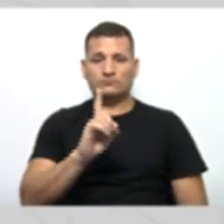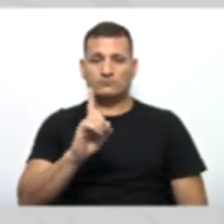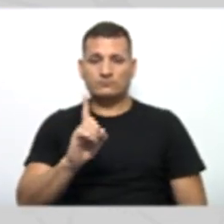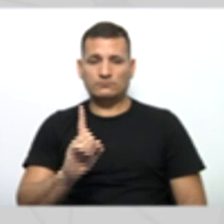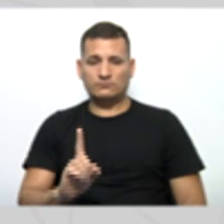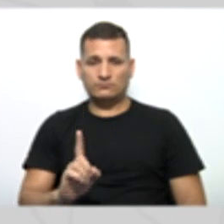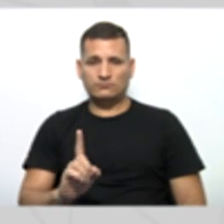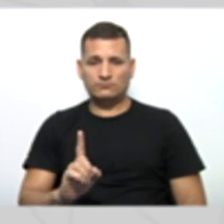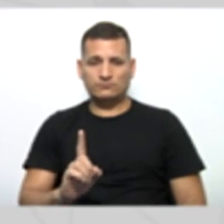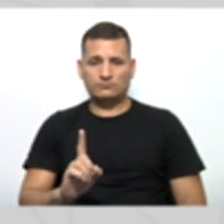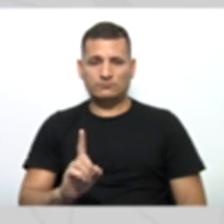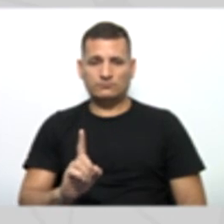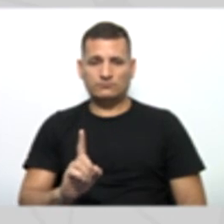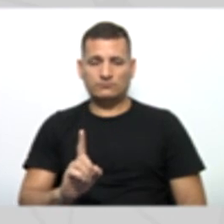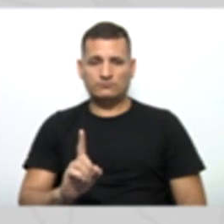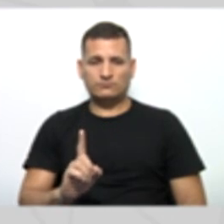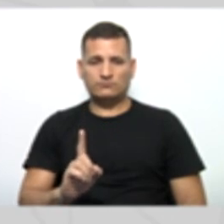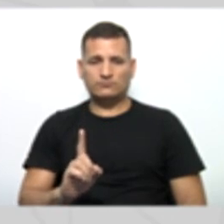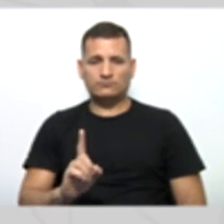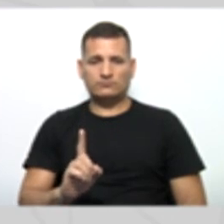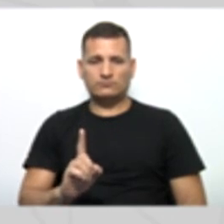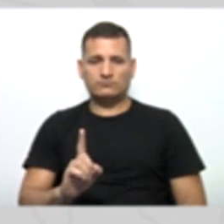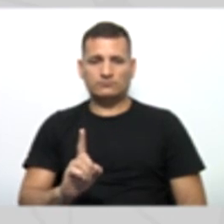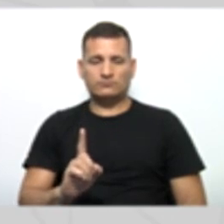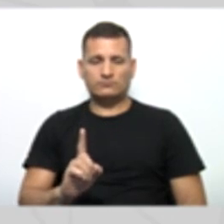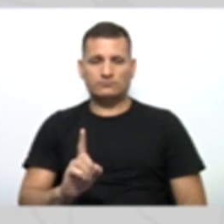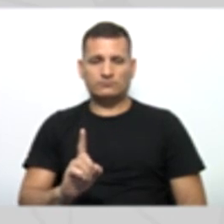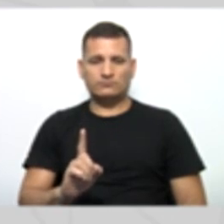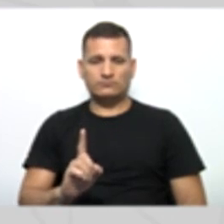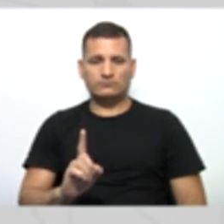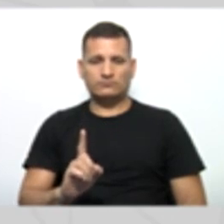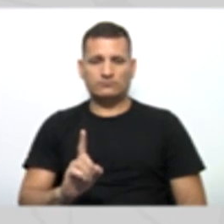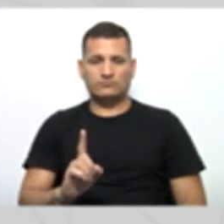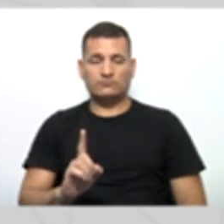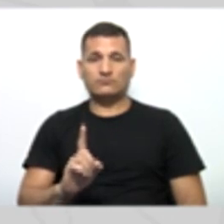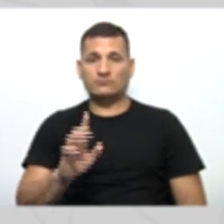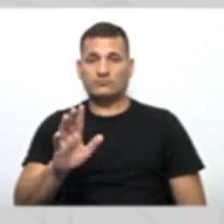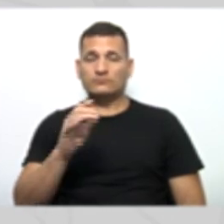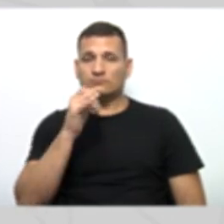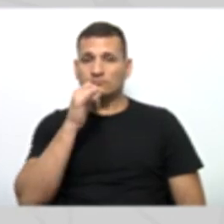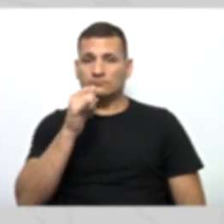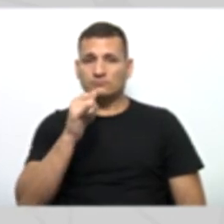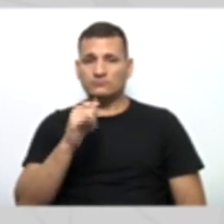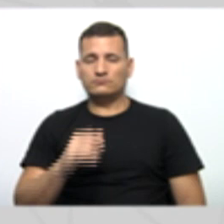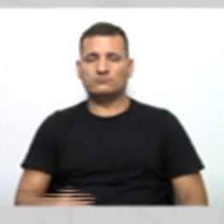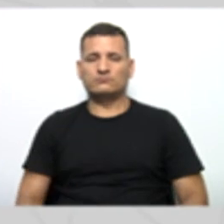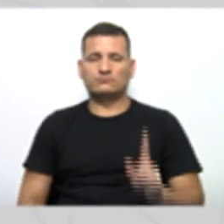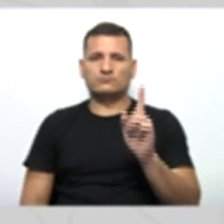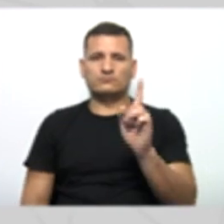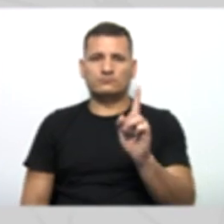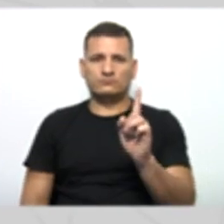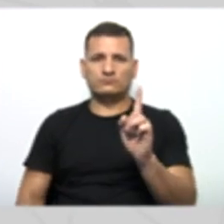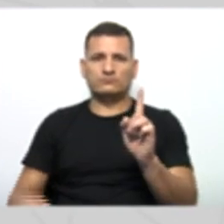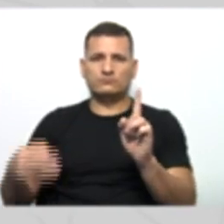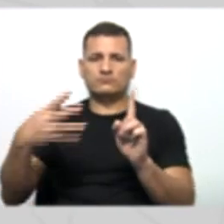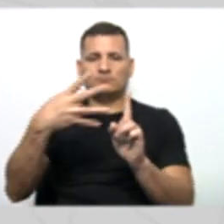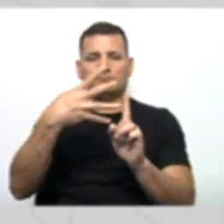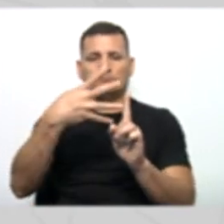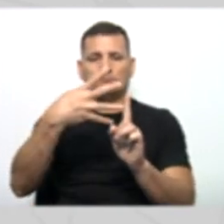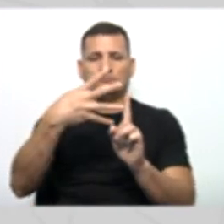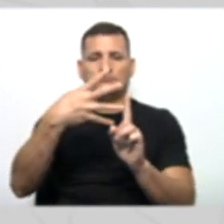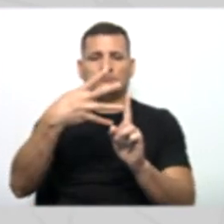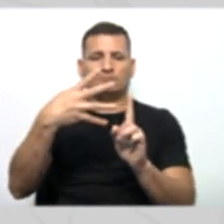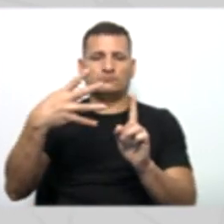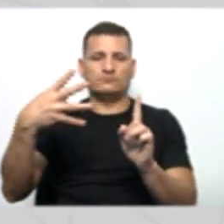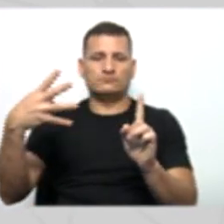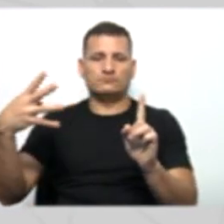ciclo, certo? Essa função. E uma delas se relaciona com vários de uma outra classe,